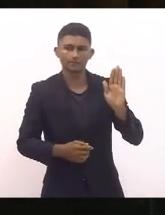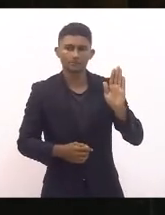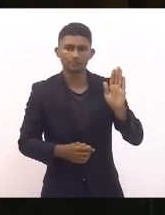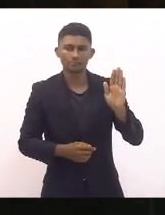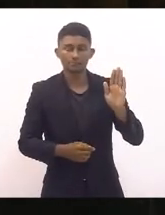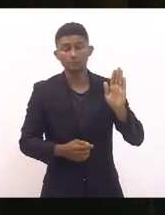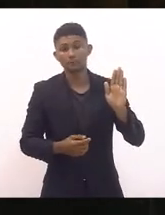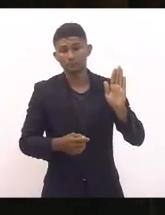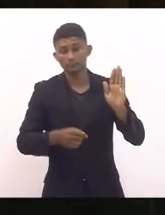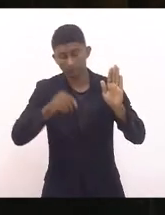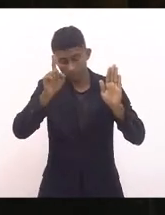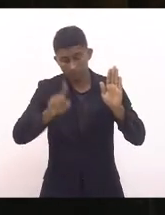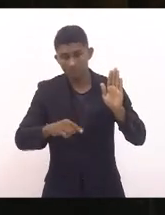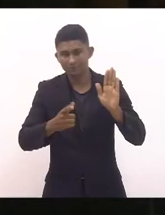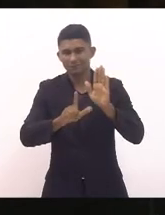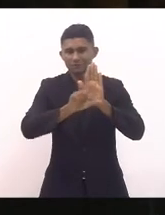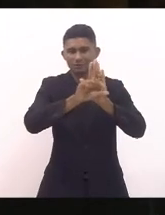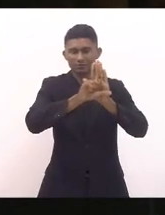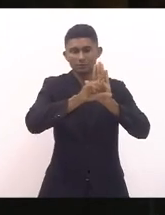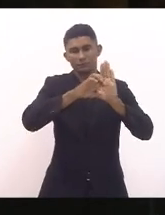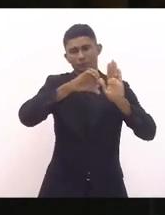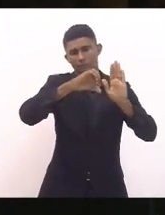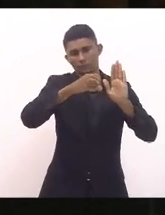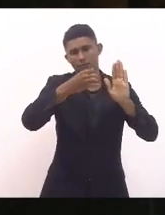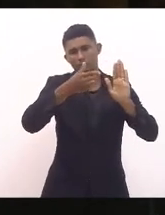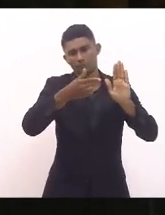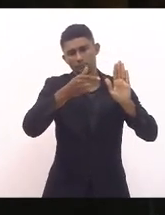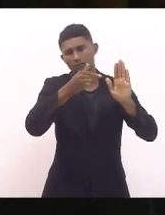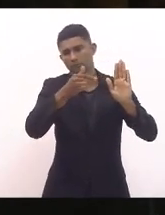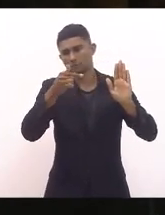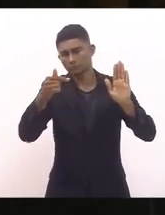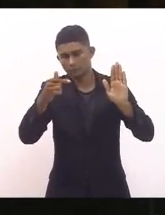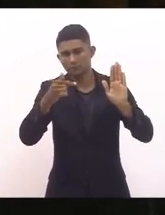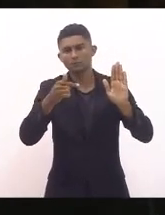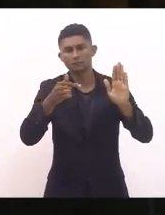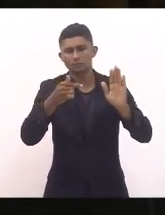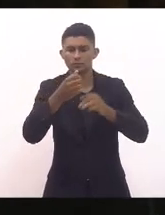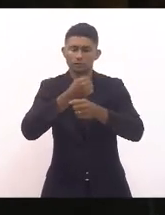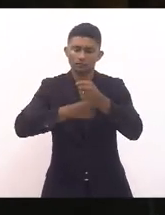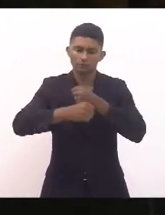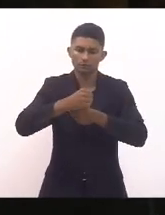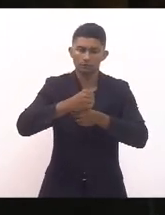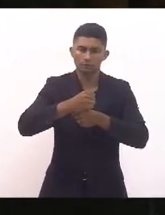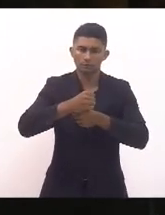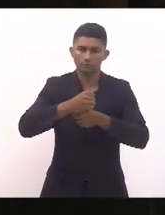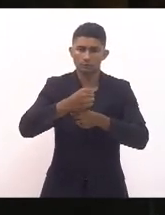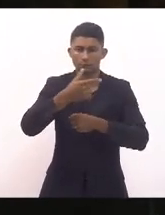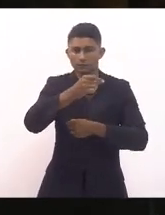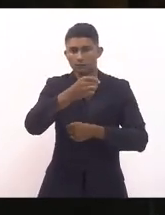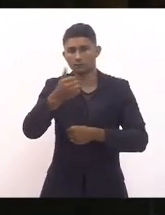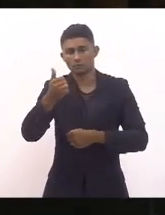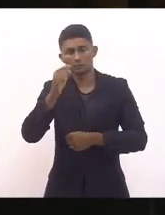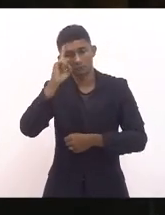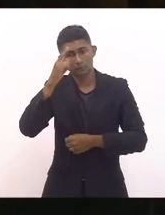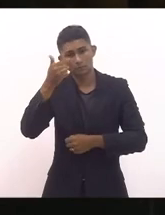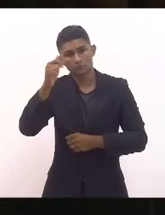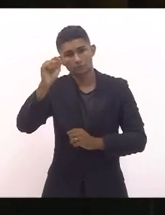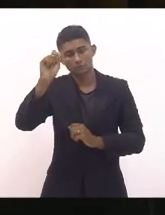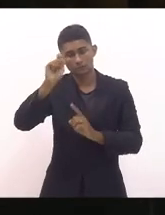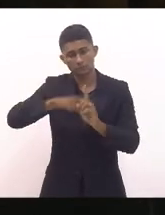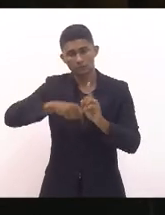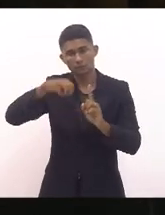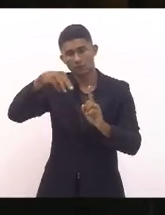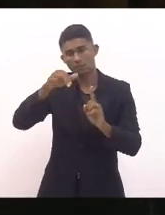alterar a Lei 9277 de 18 de maio de 2021, aonde